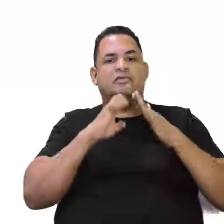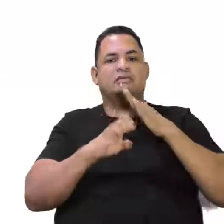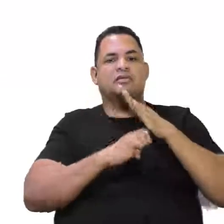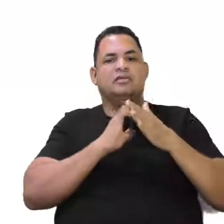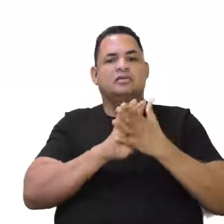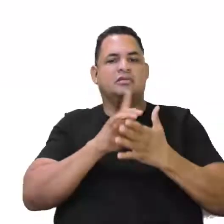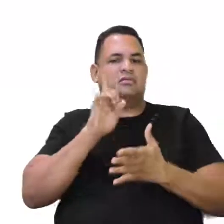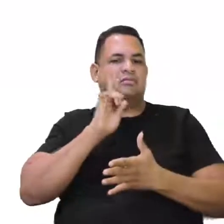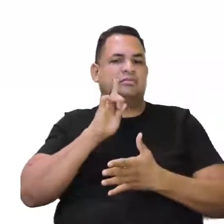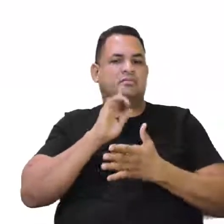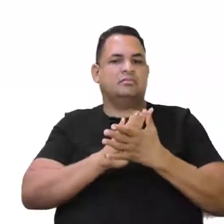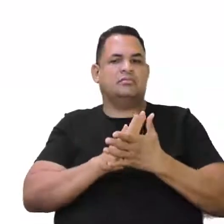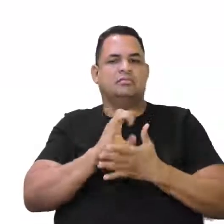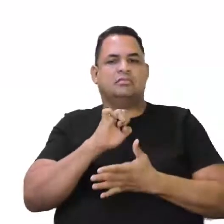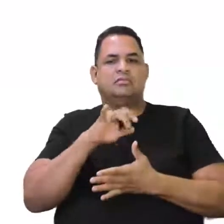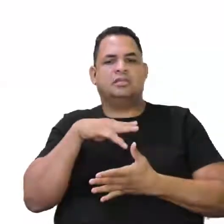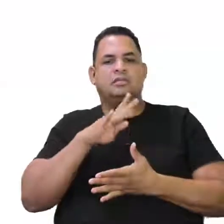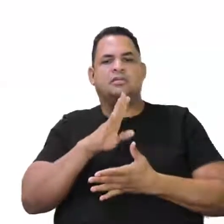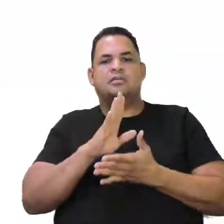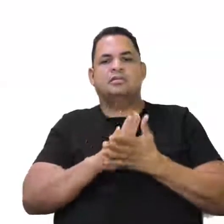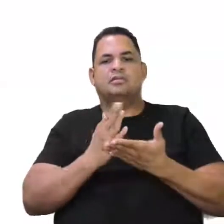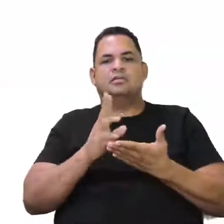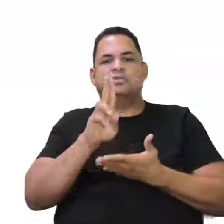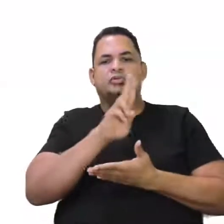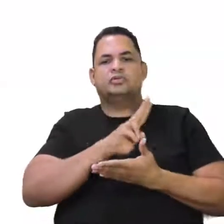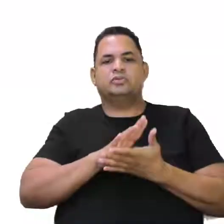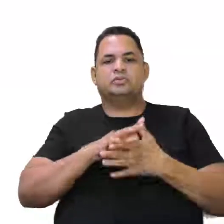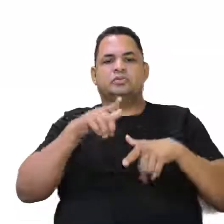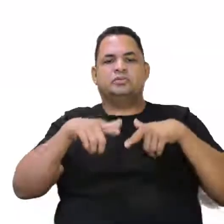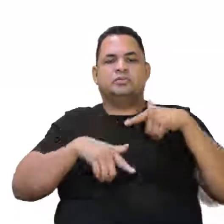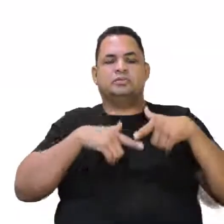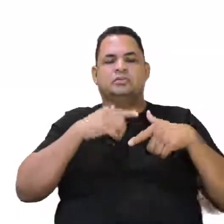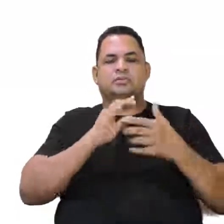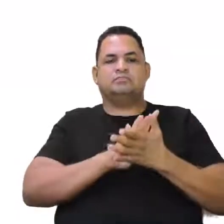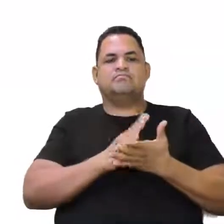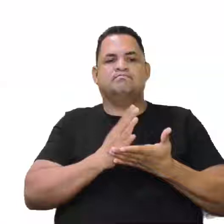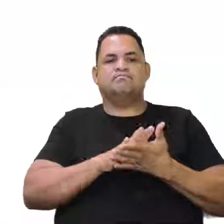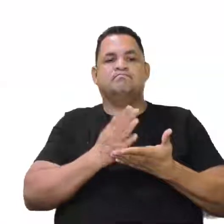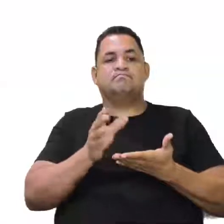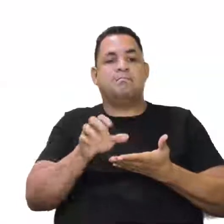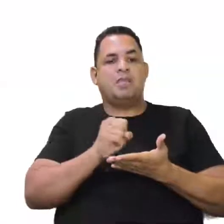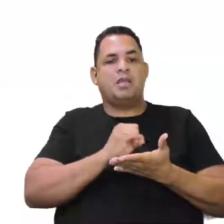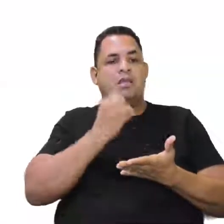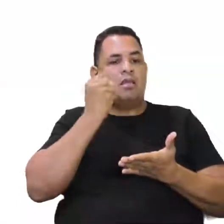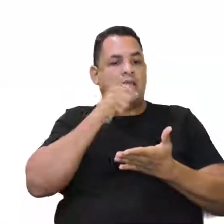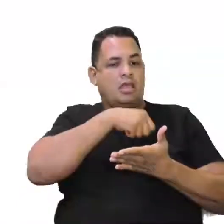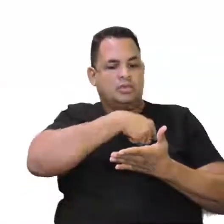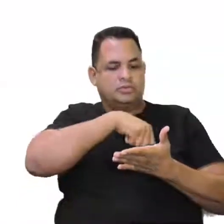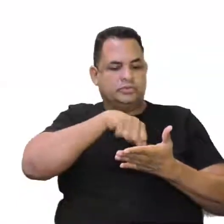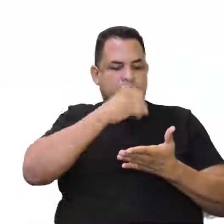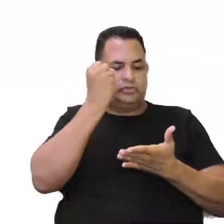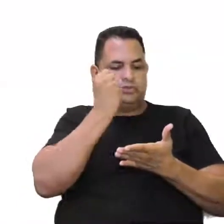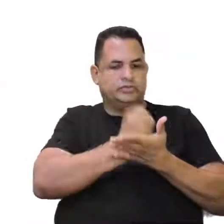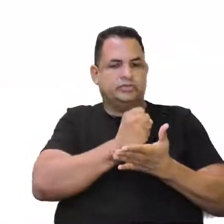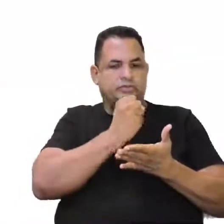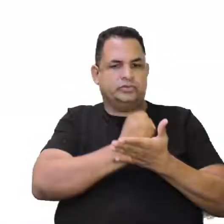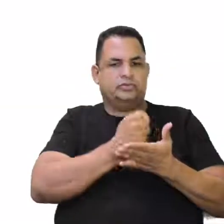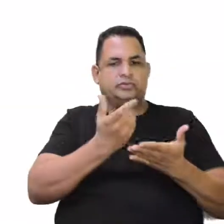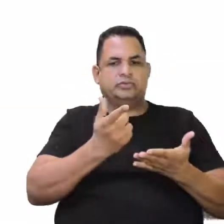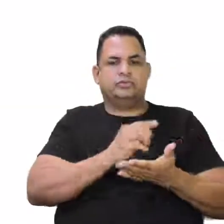empresa americana, Squibb, que usou o trabalho e patenteou, moço.